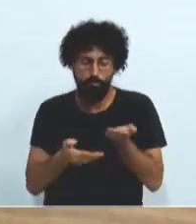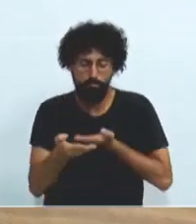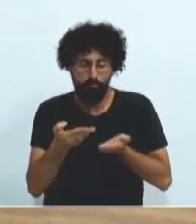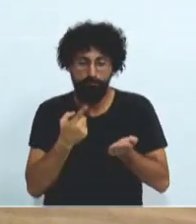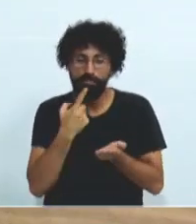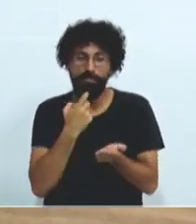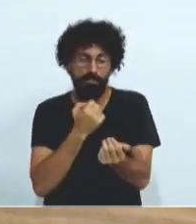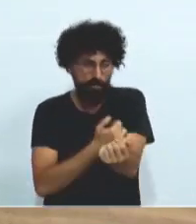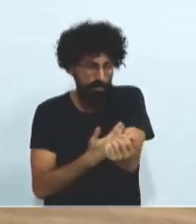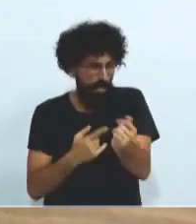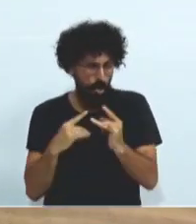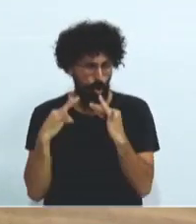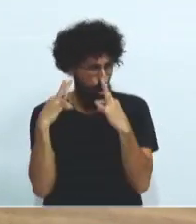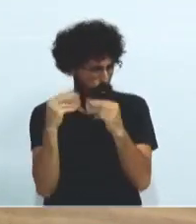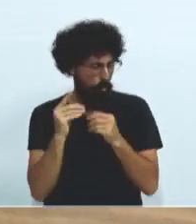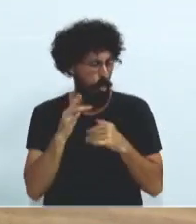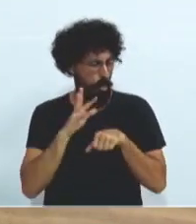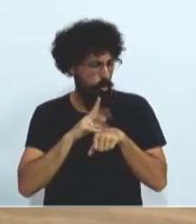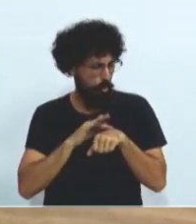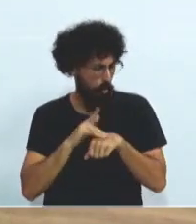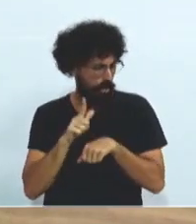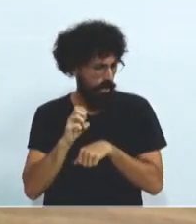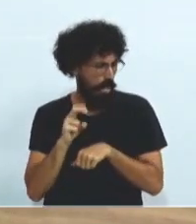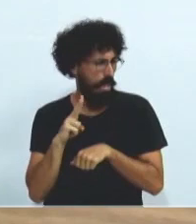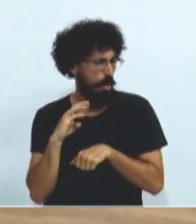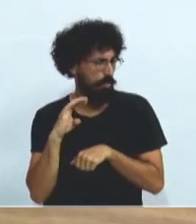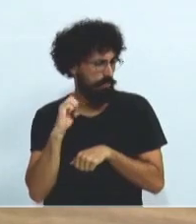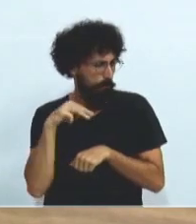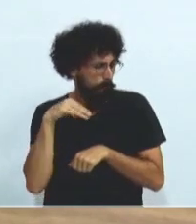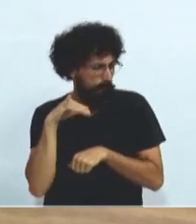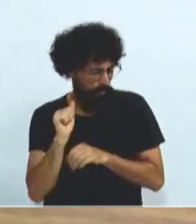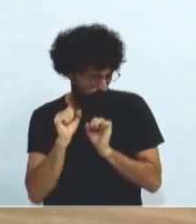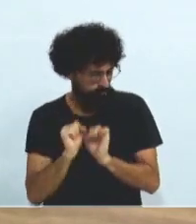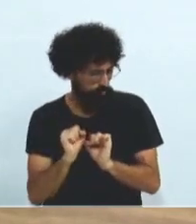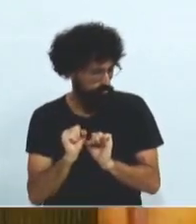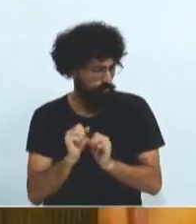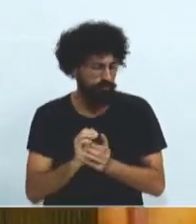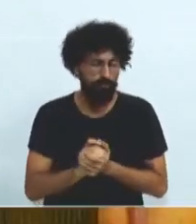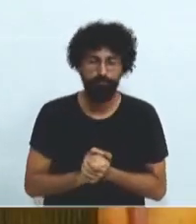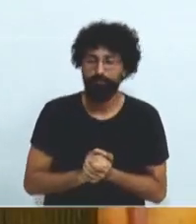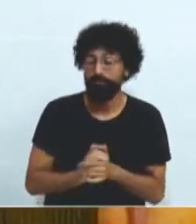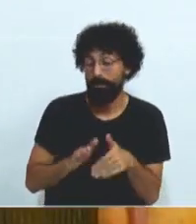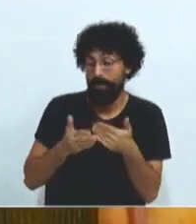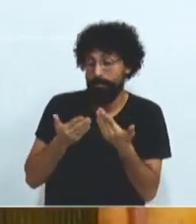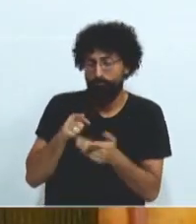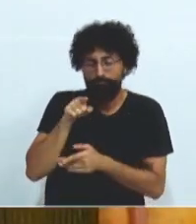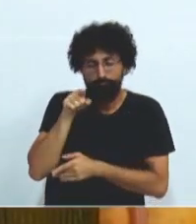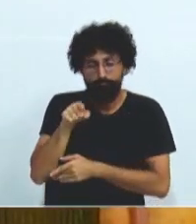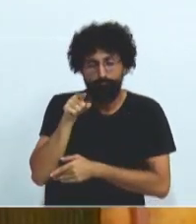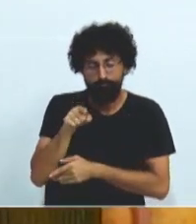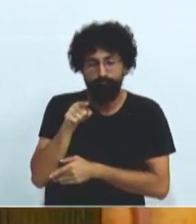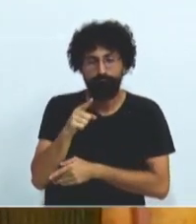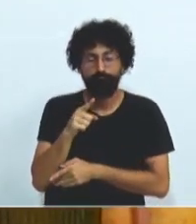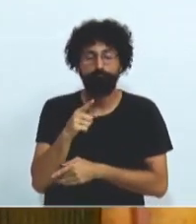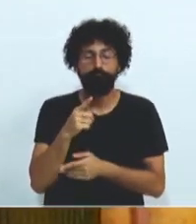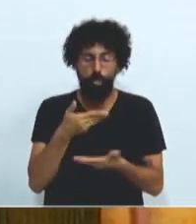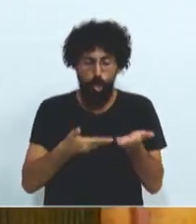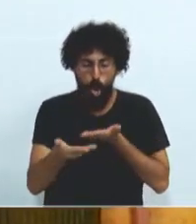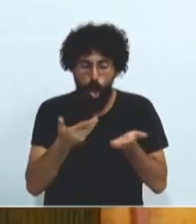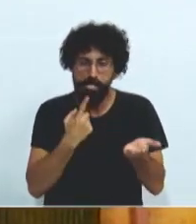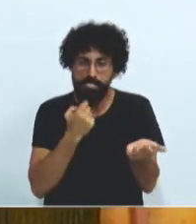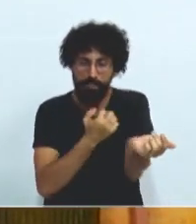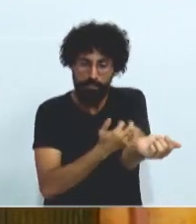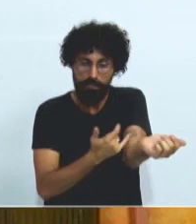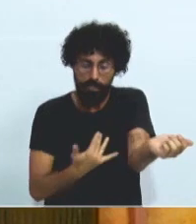essa possibilidade do transplante caso encontre um doador compatível? Com relação ao transplante, tem esses fatores prognósticos, por exemplo, se ele tem